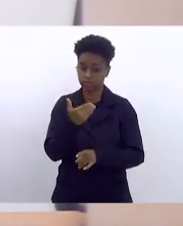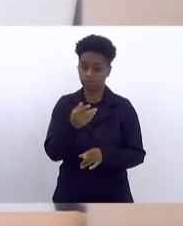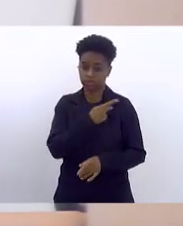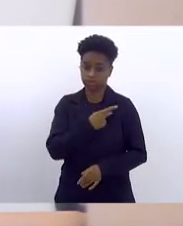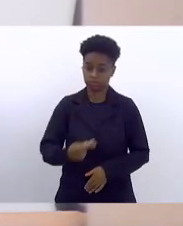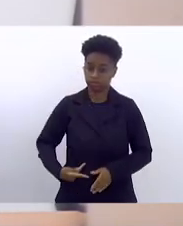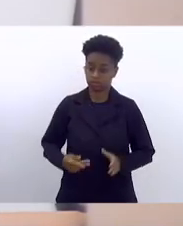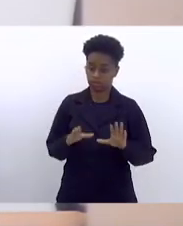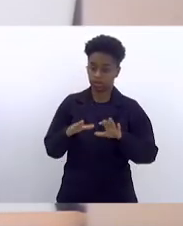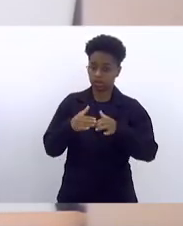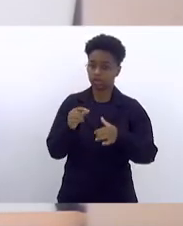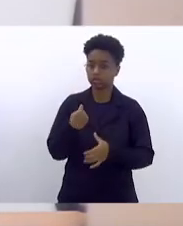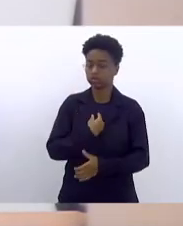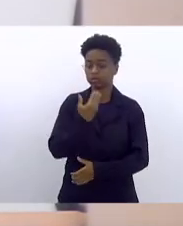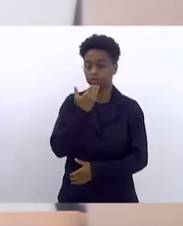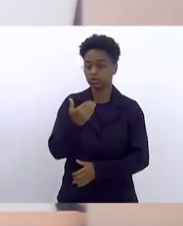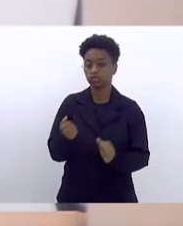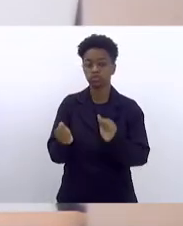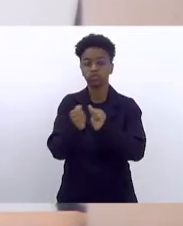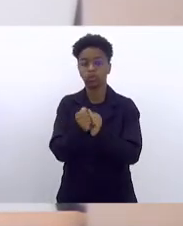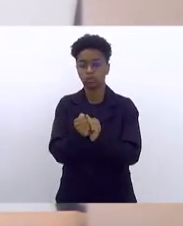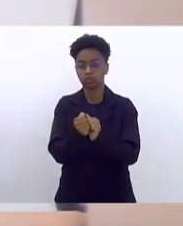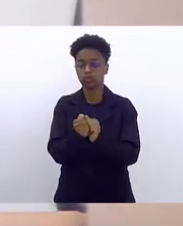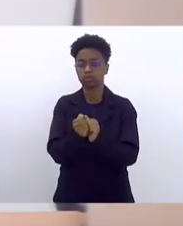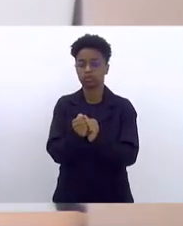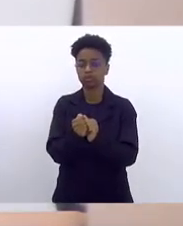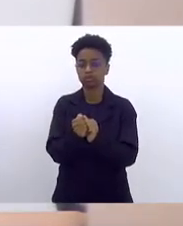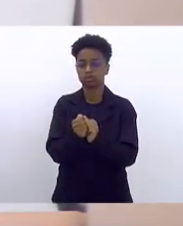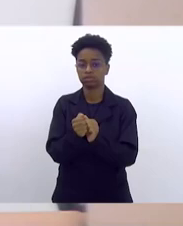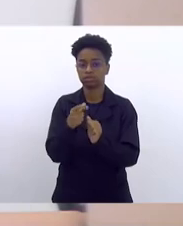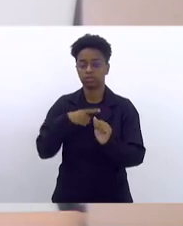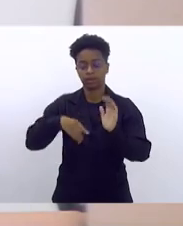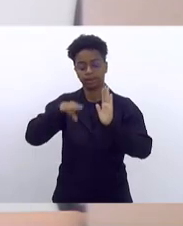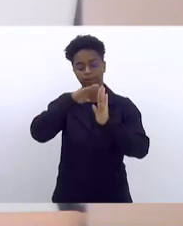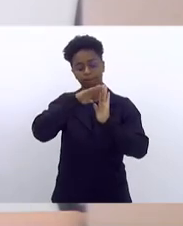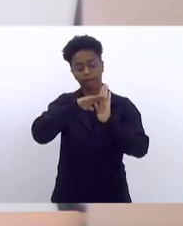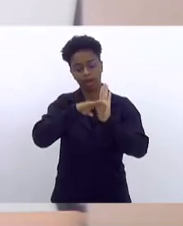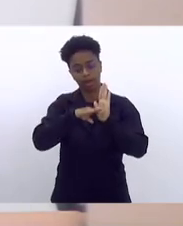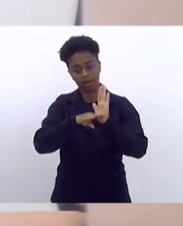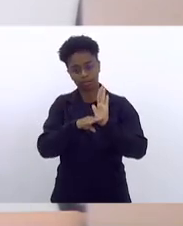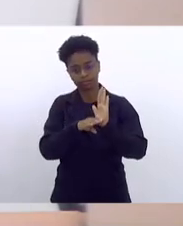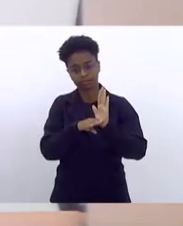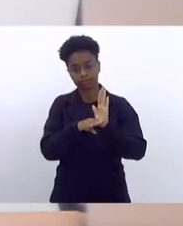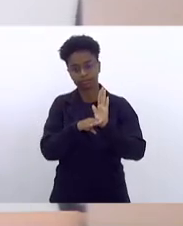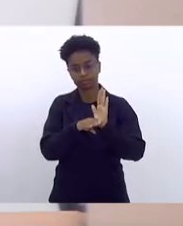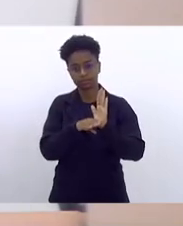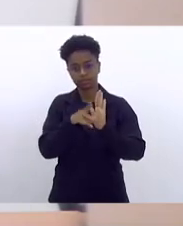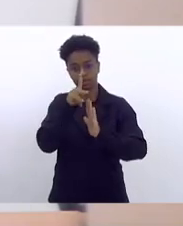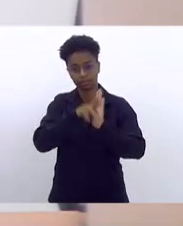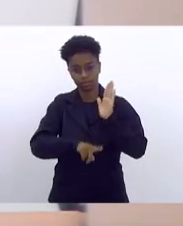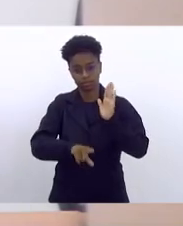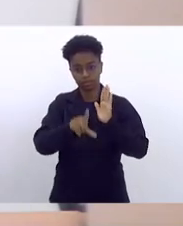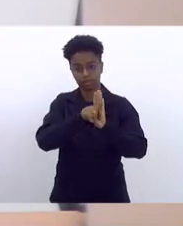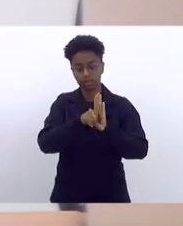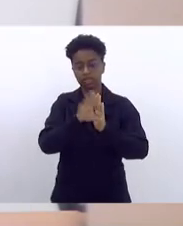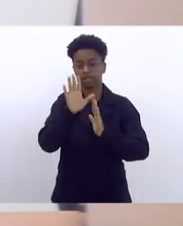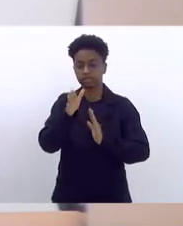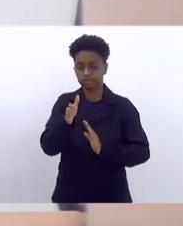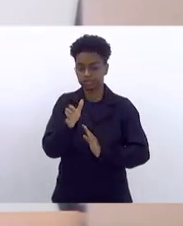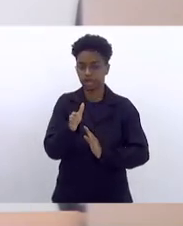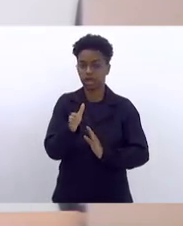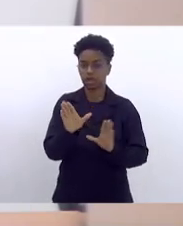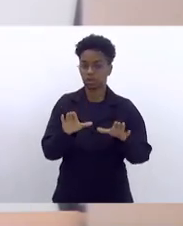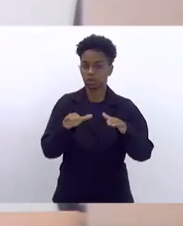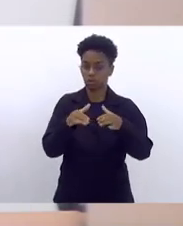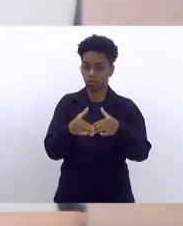para a gente pedir junto para que pudesse vir à pauta projetos de leis que já passaram pela